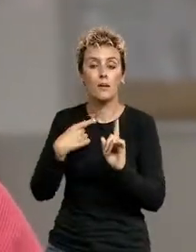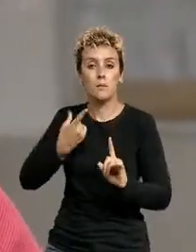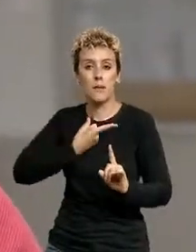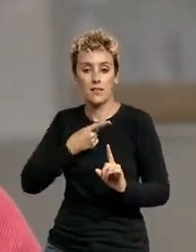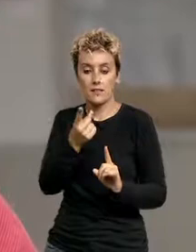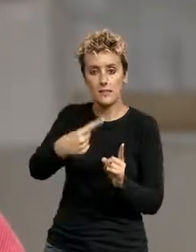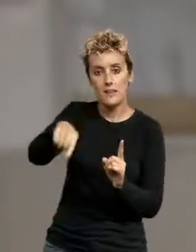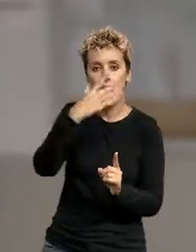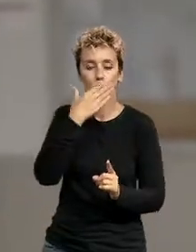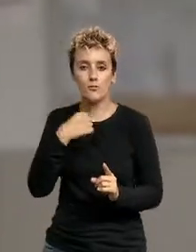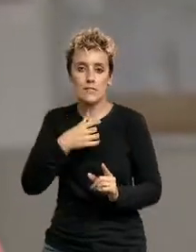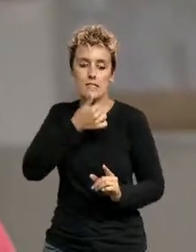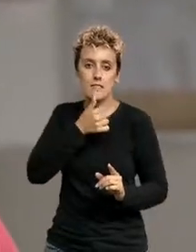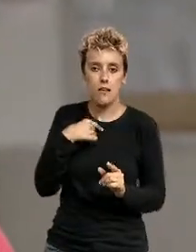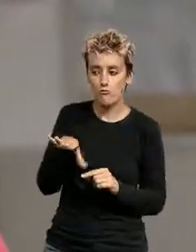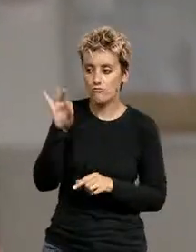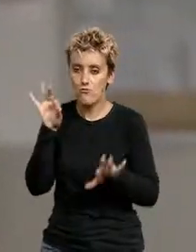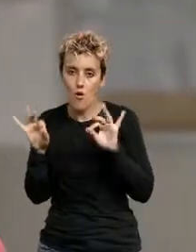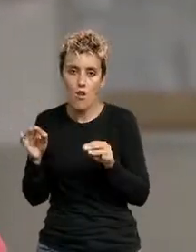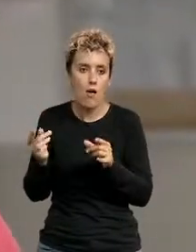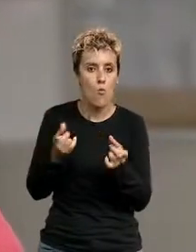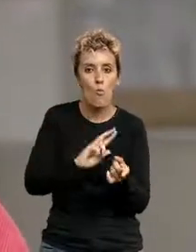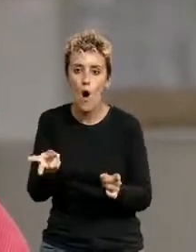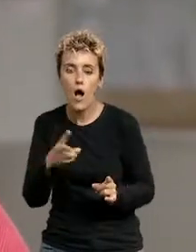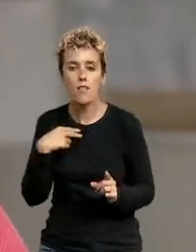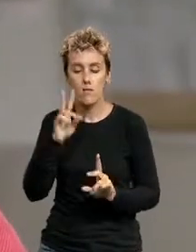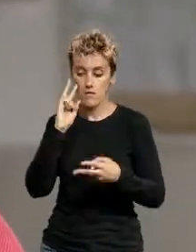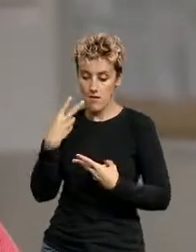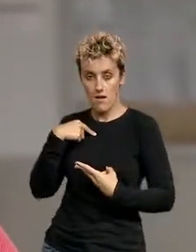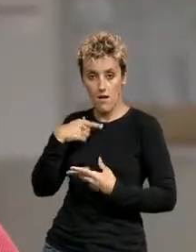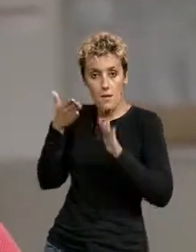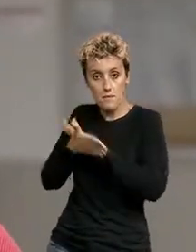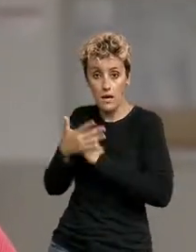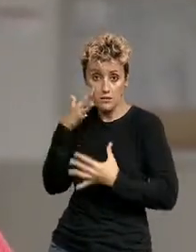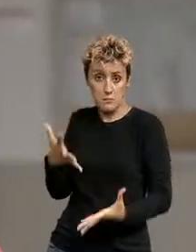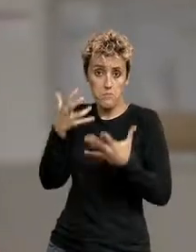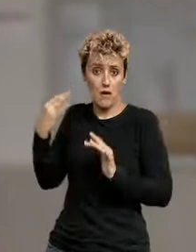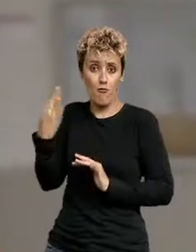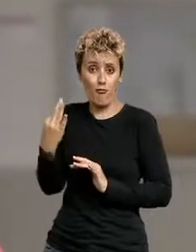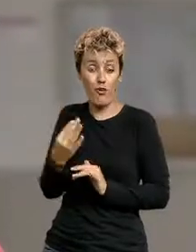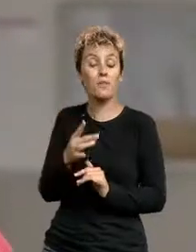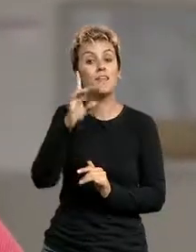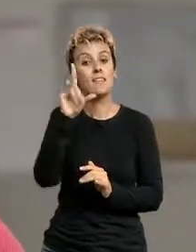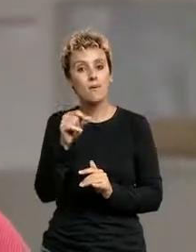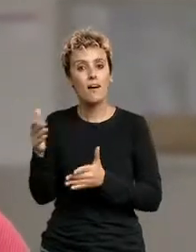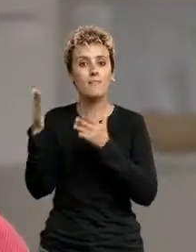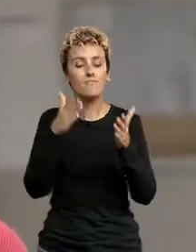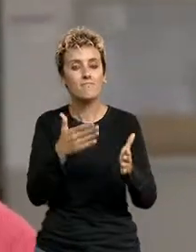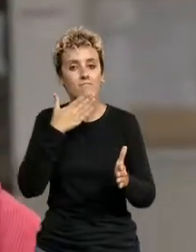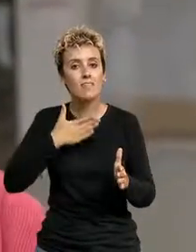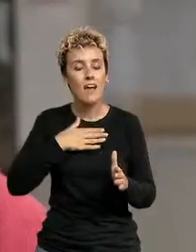escolher, temos que optar, temos que saber que estamos aqui porque queremos e saber também ver um bocadinho para a